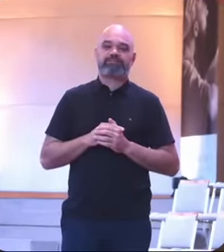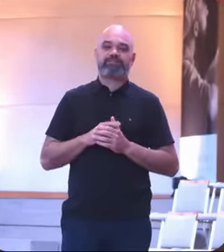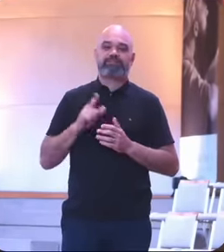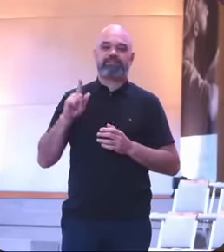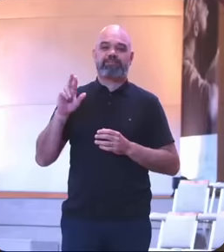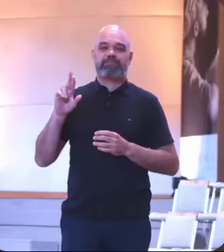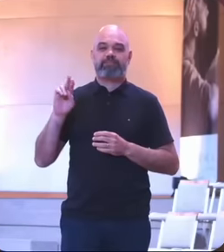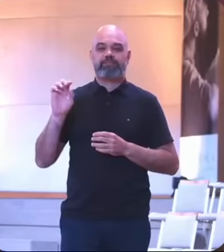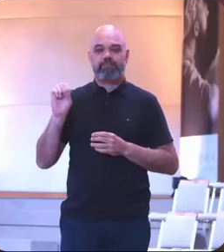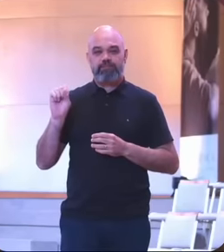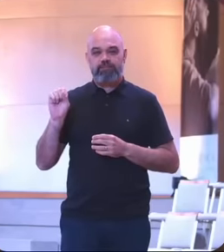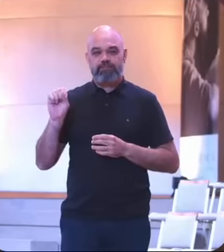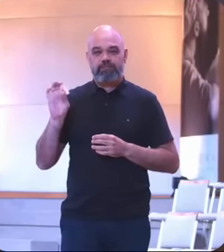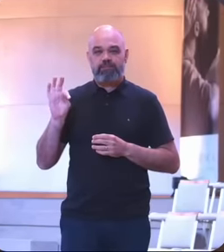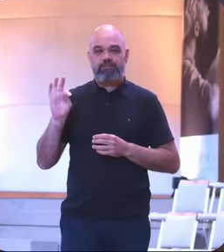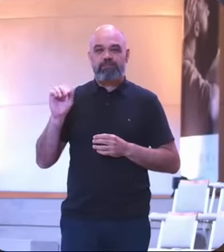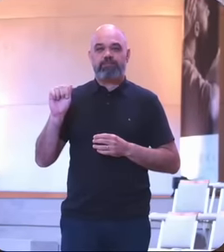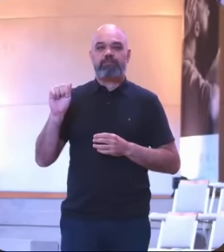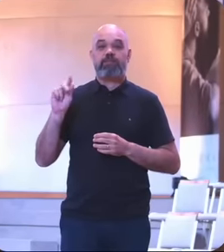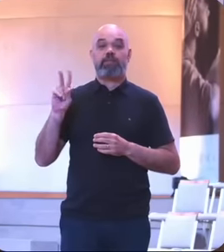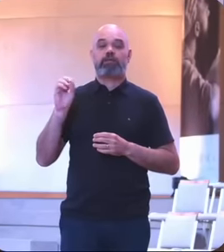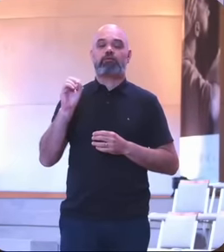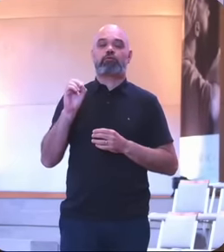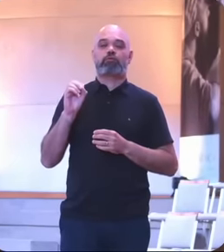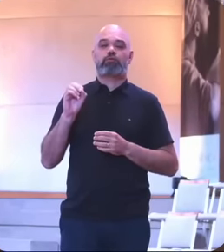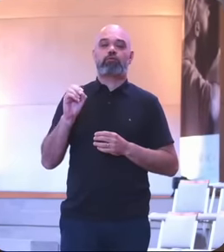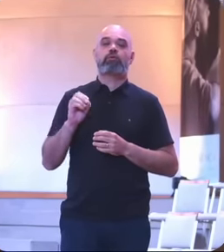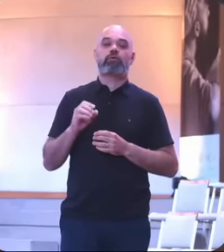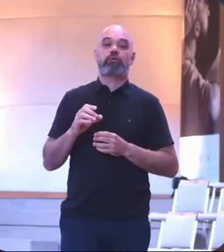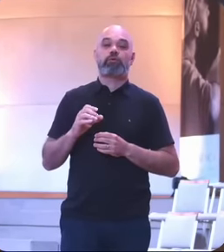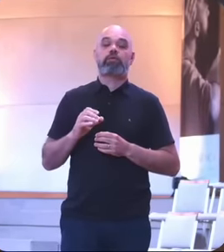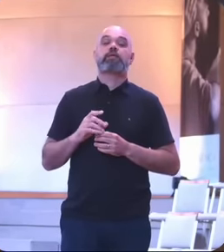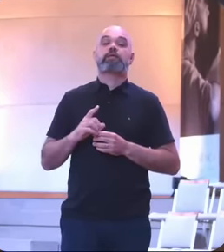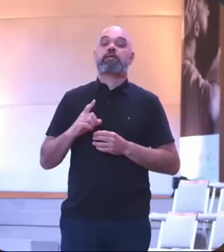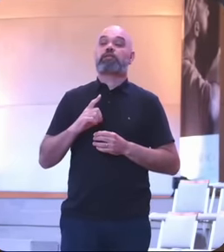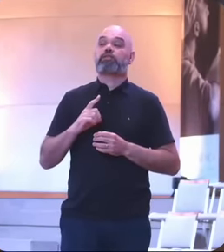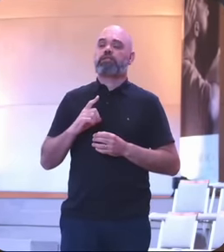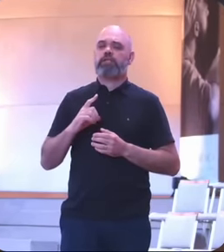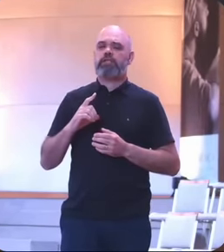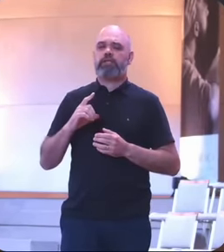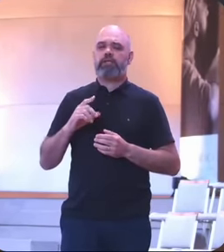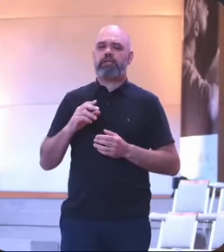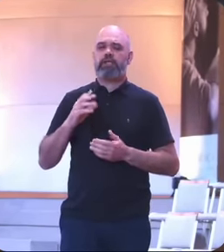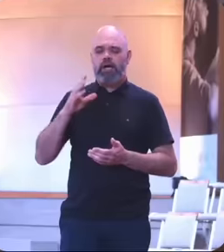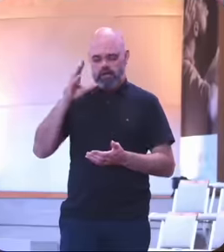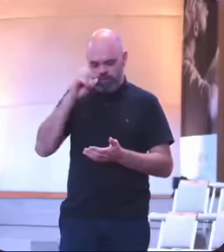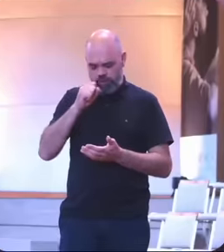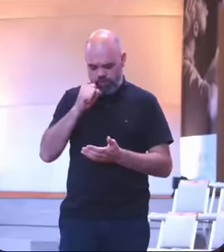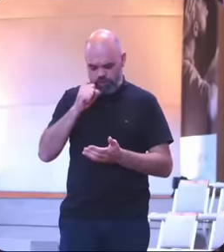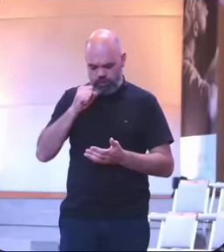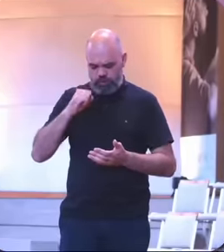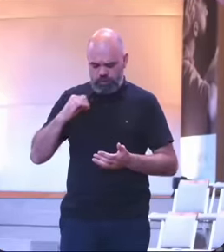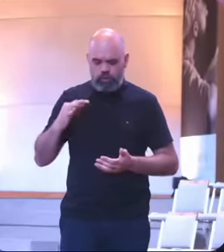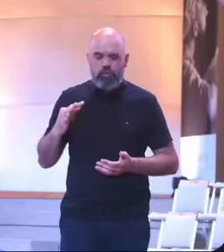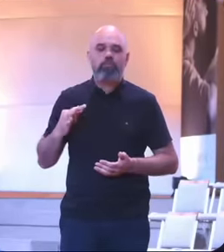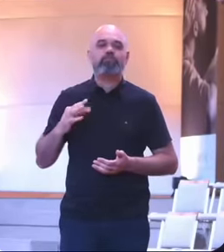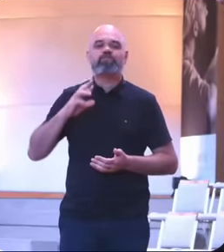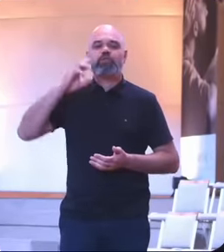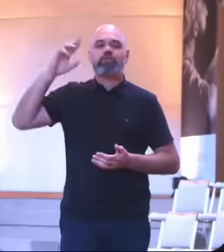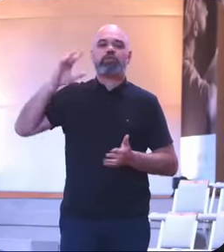Gustavo. Gustavo está aceitando Jesus como Senhor e Salvador da vida dele. Vamos dar uma salva de palmas para o